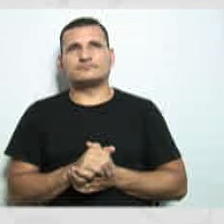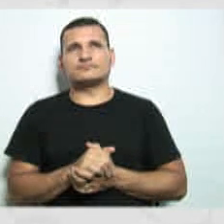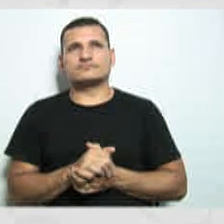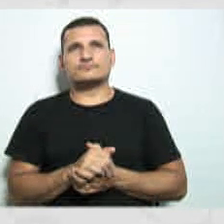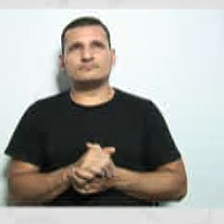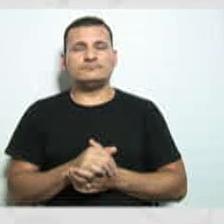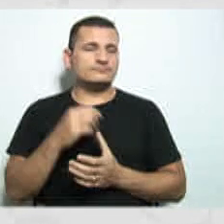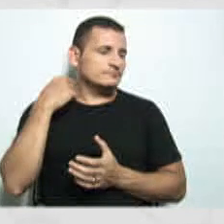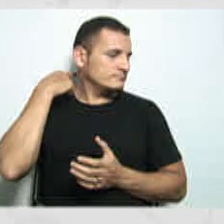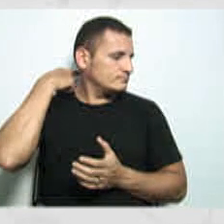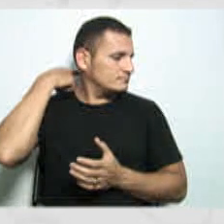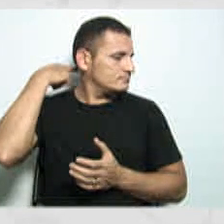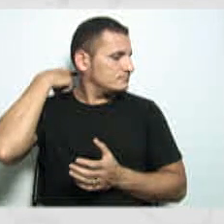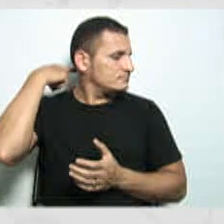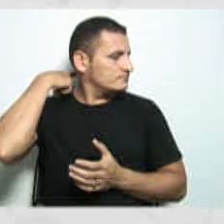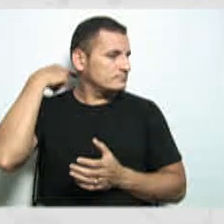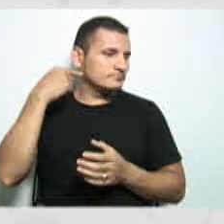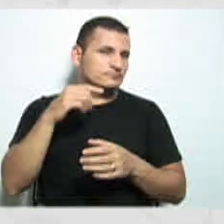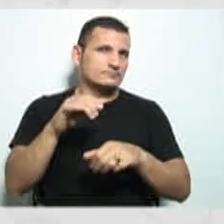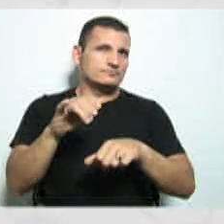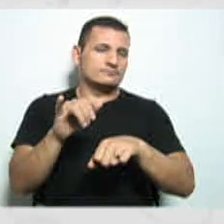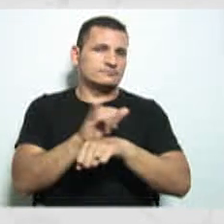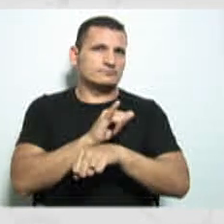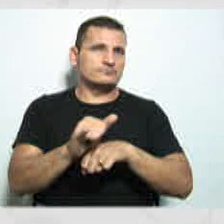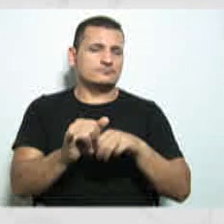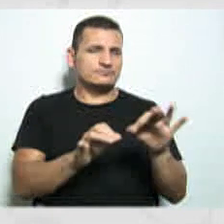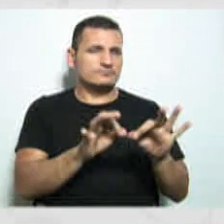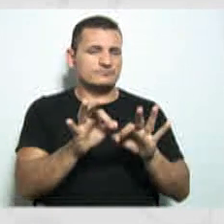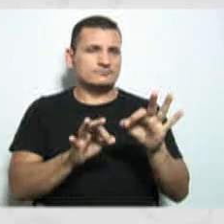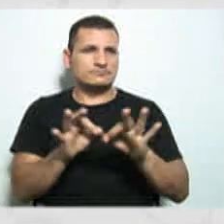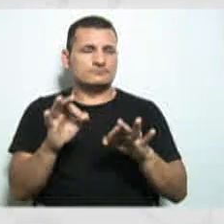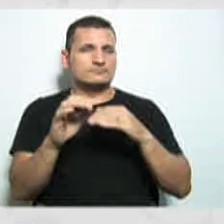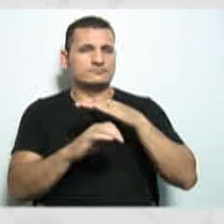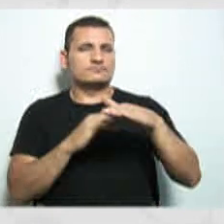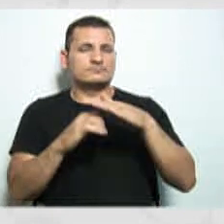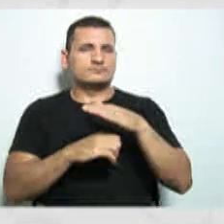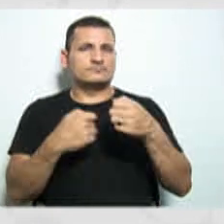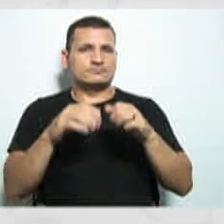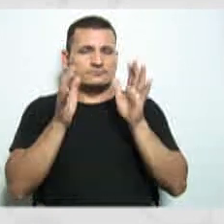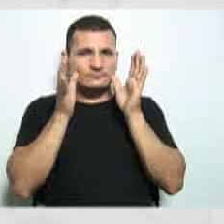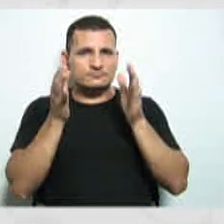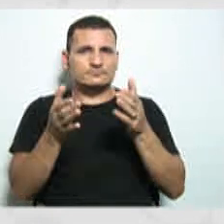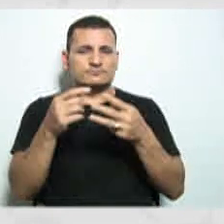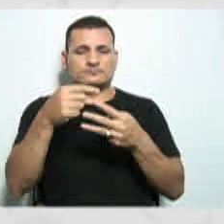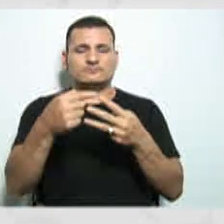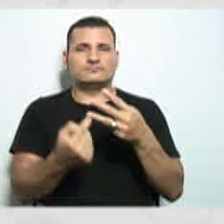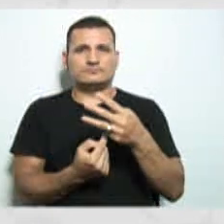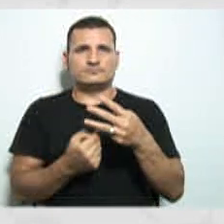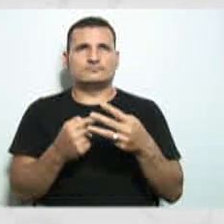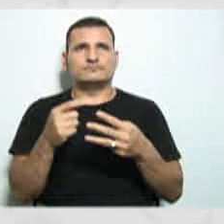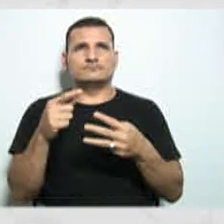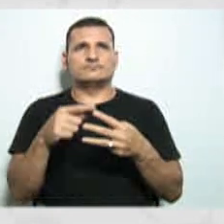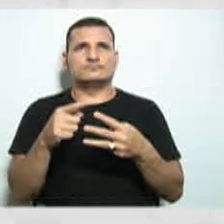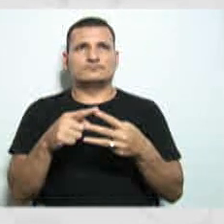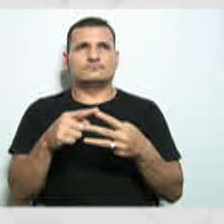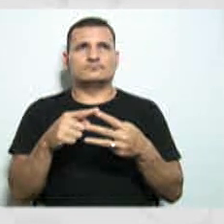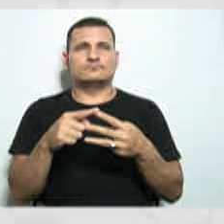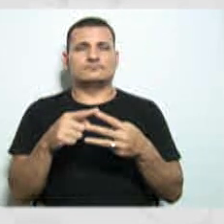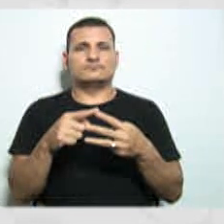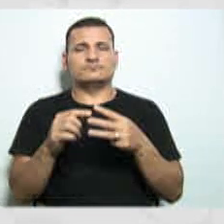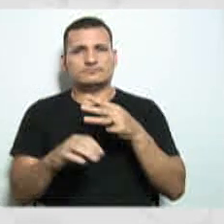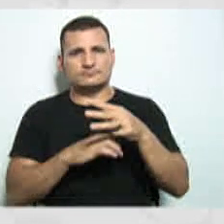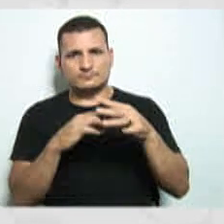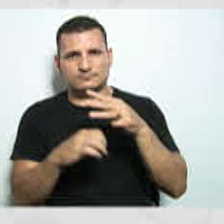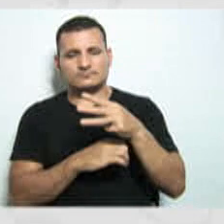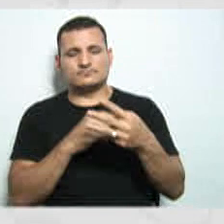sejam formuladas, as estratégias organizacionais, tá? É necessário focar em 3 aspectos. Quais sejam? A organização, com